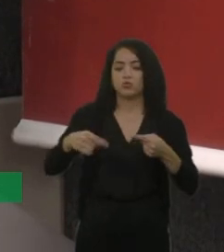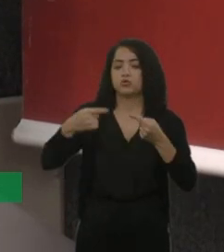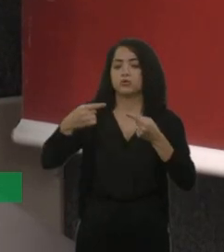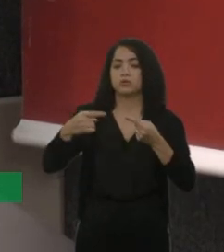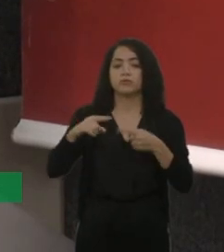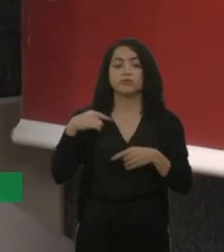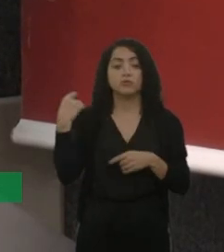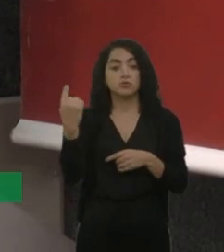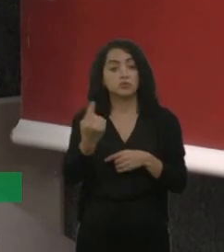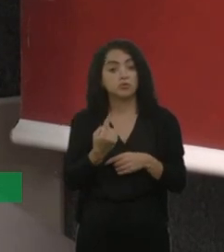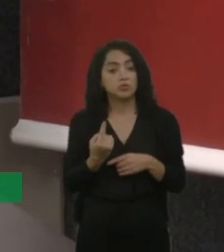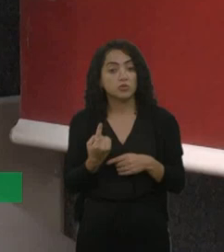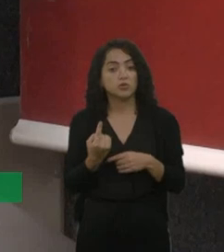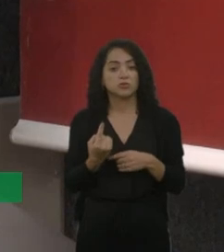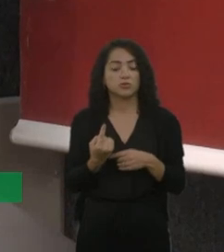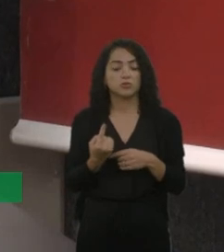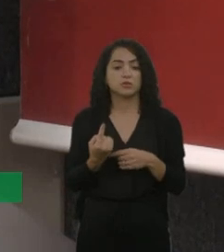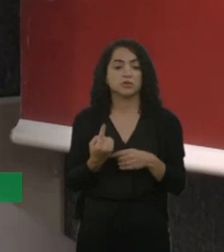nós é